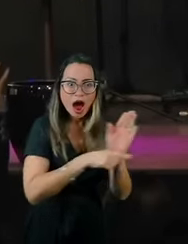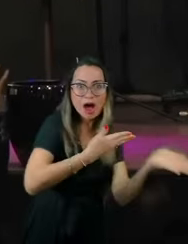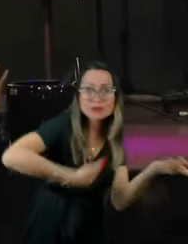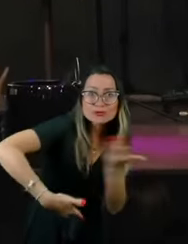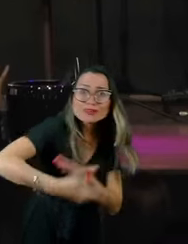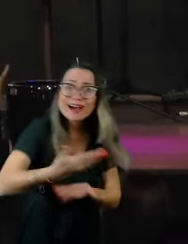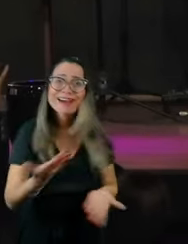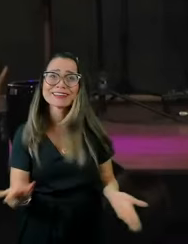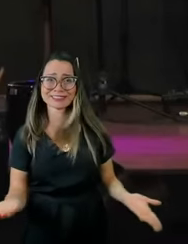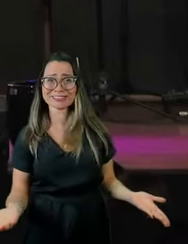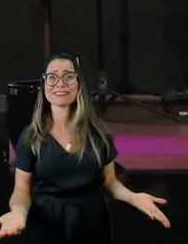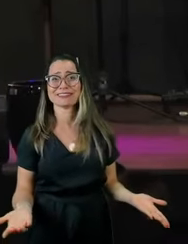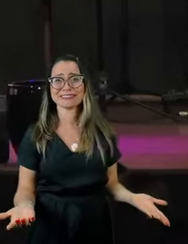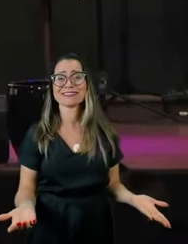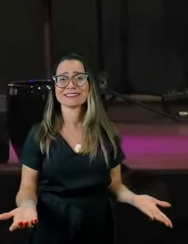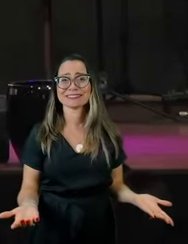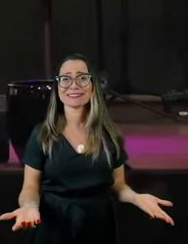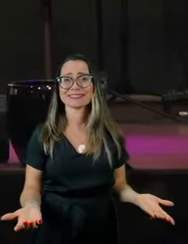venha à luz.